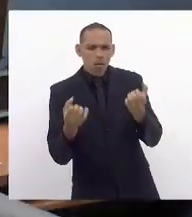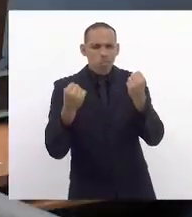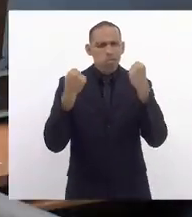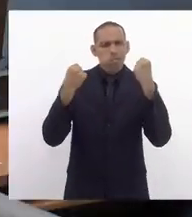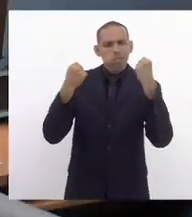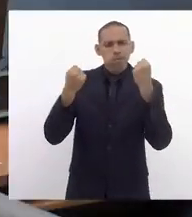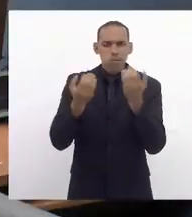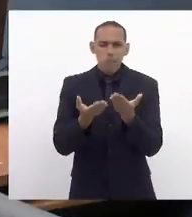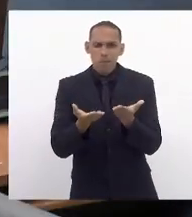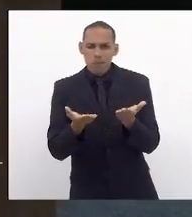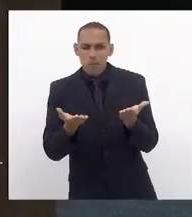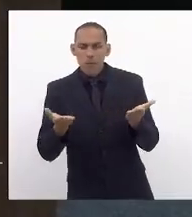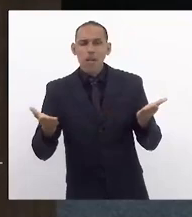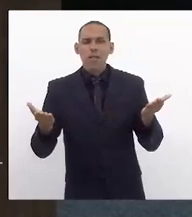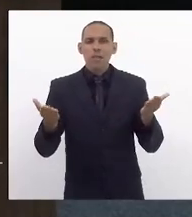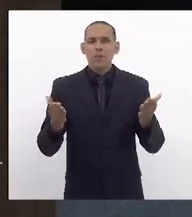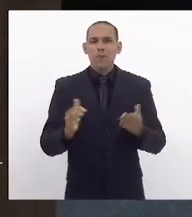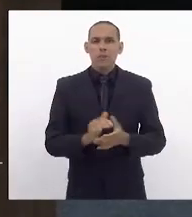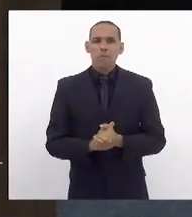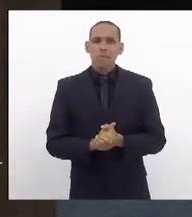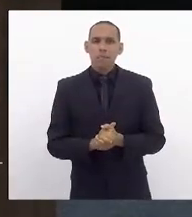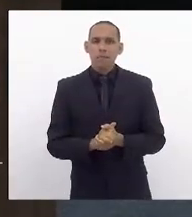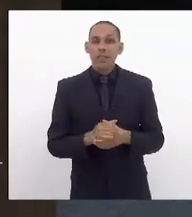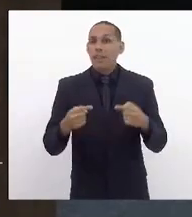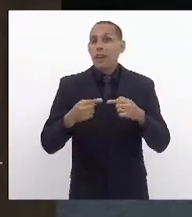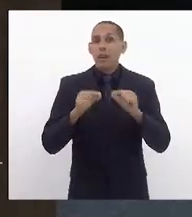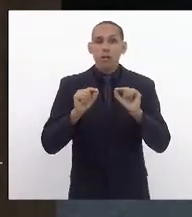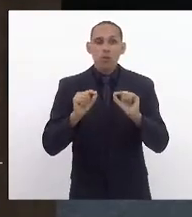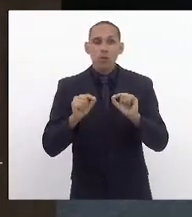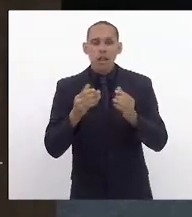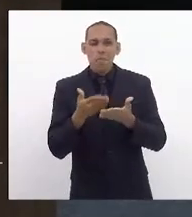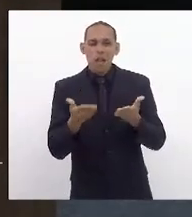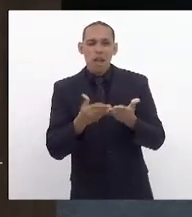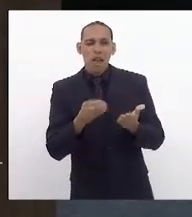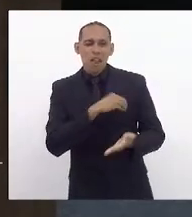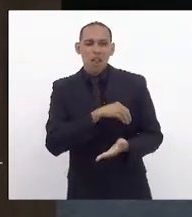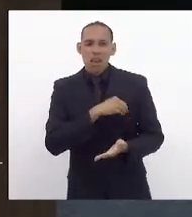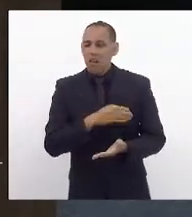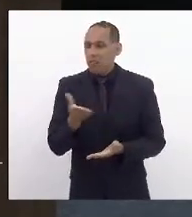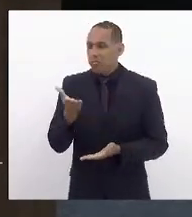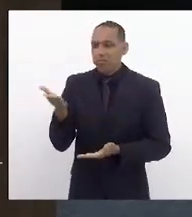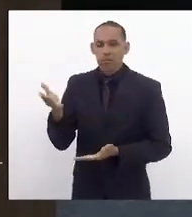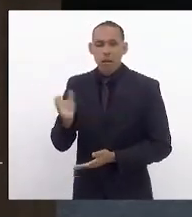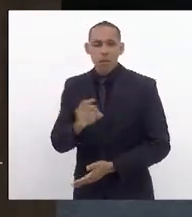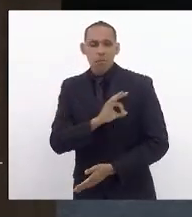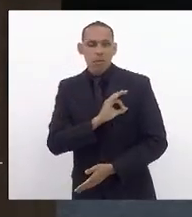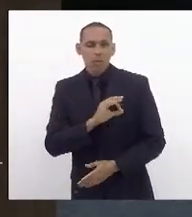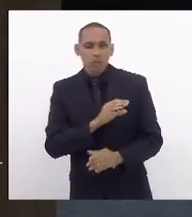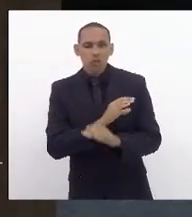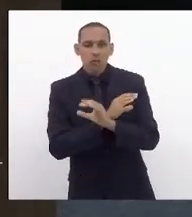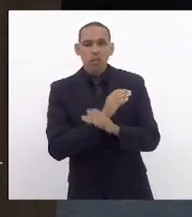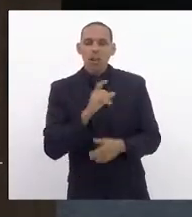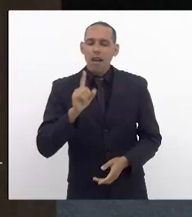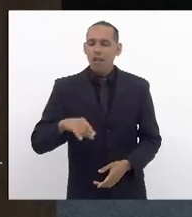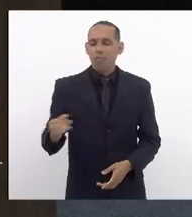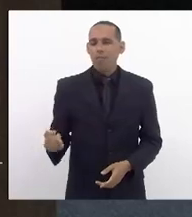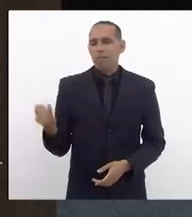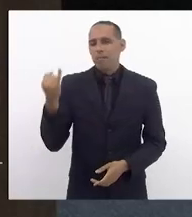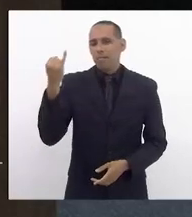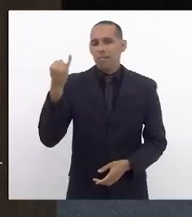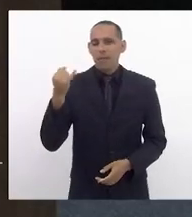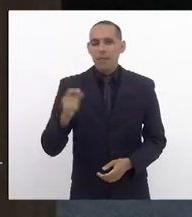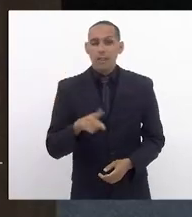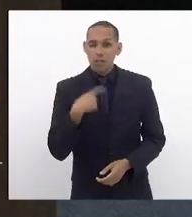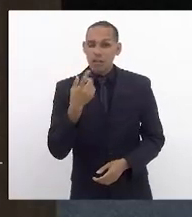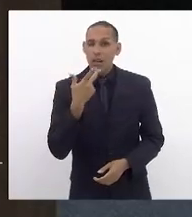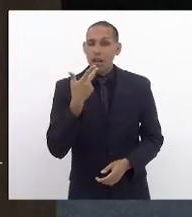e isonomia no que tange às perdas salariais dos policiais civis é fundamental. A gente está falando,